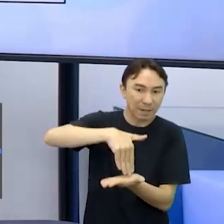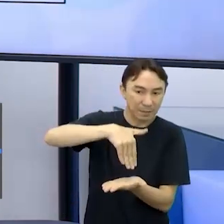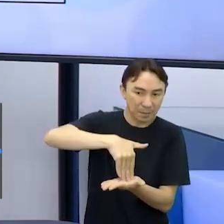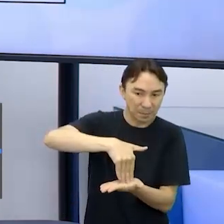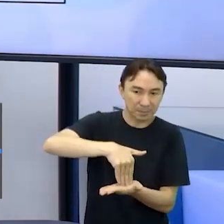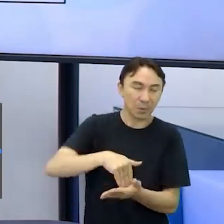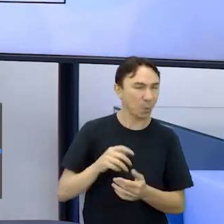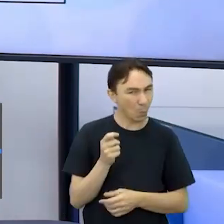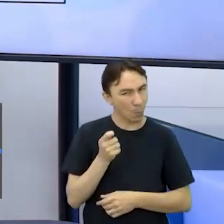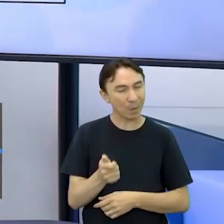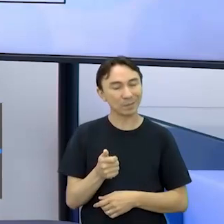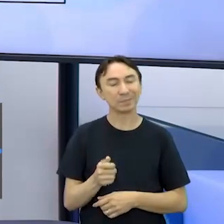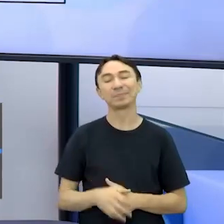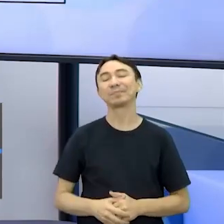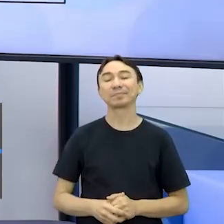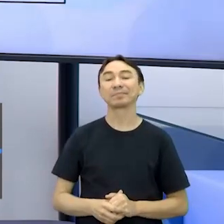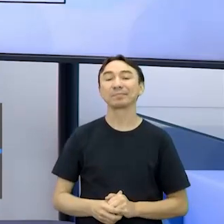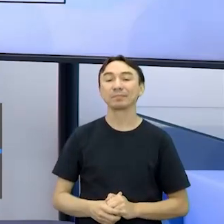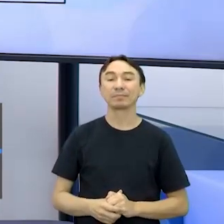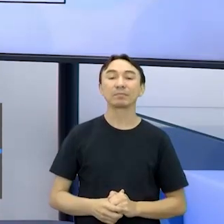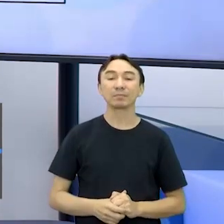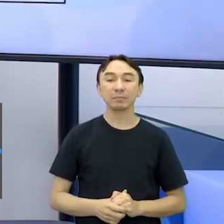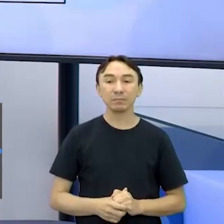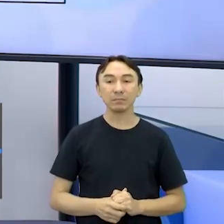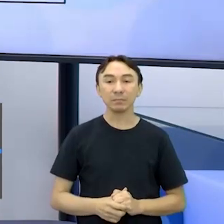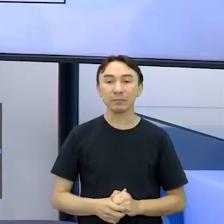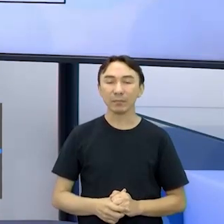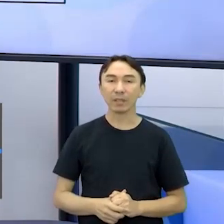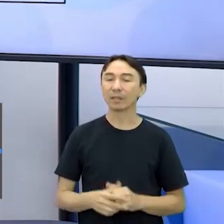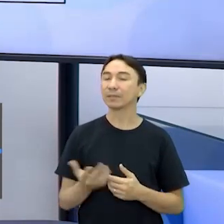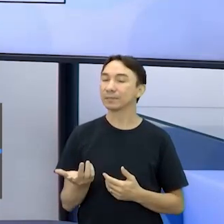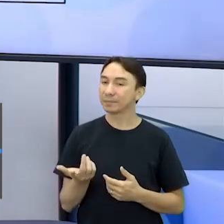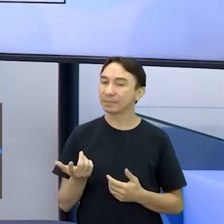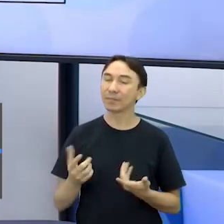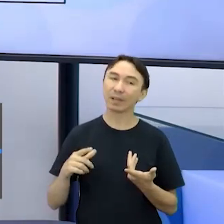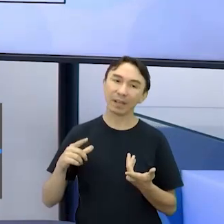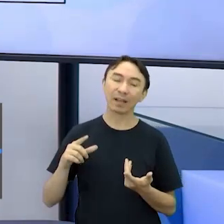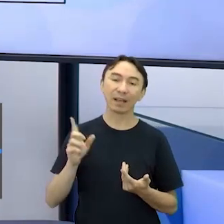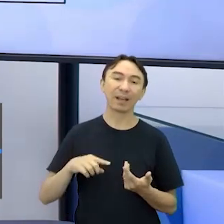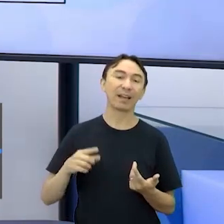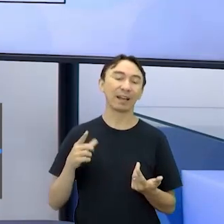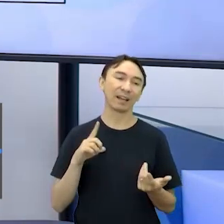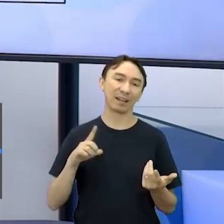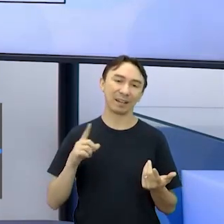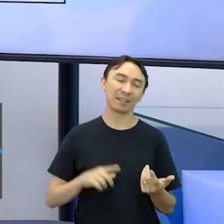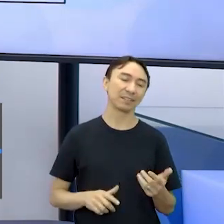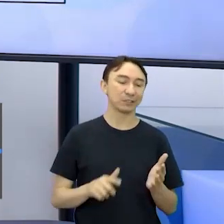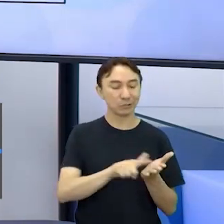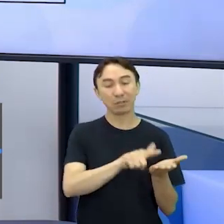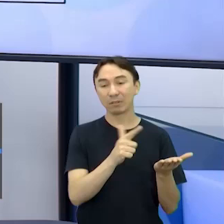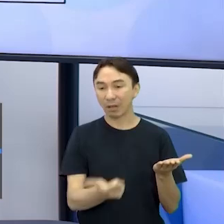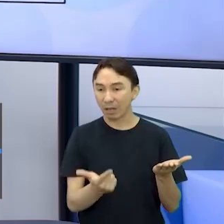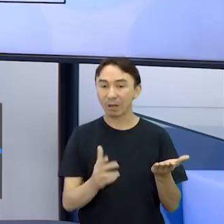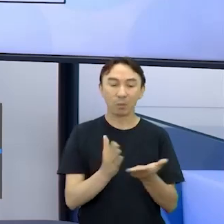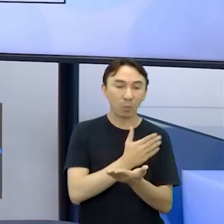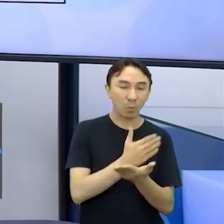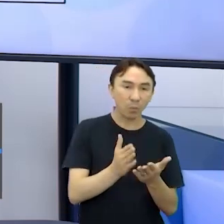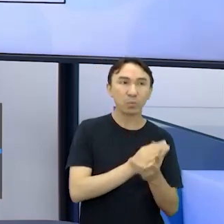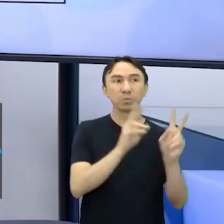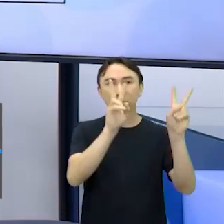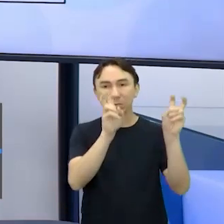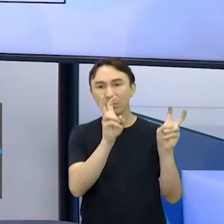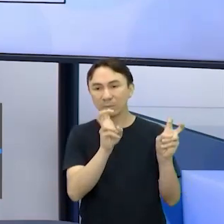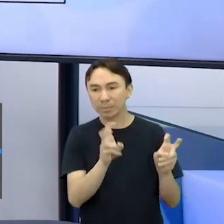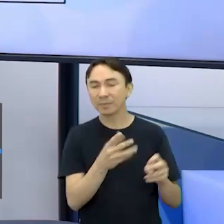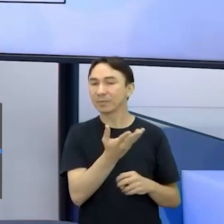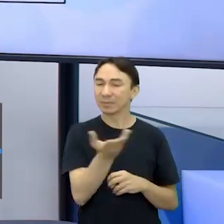acabando. Sim, o que acontece? Nesse primeiro momento, a ideia era apresentar vocês para alguns títulos de jornais e mostrar que vocês podem pesquisar aqui